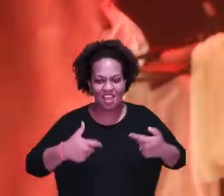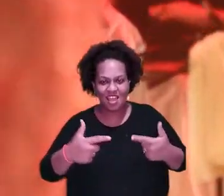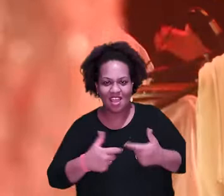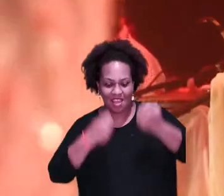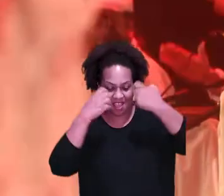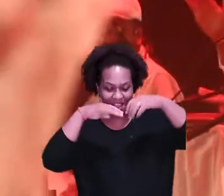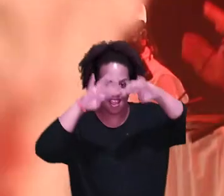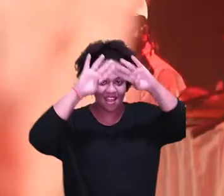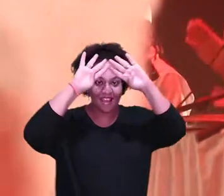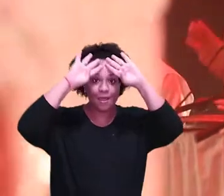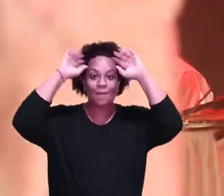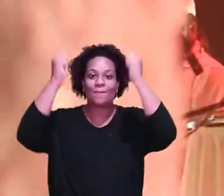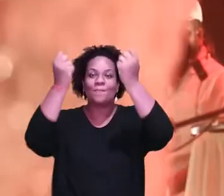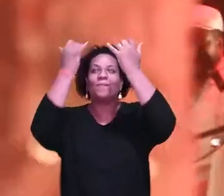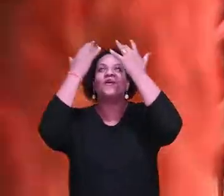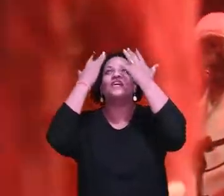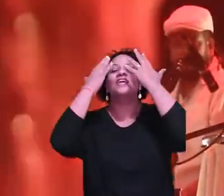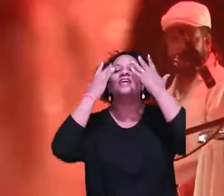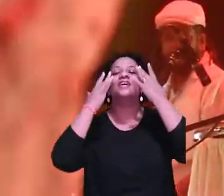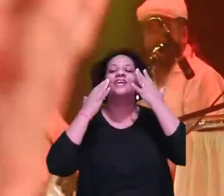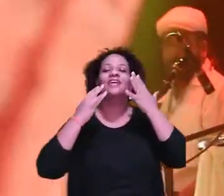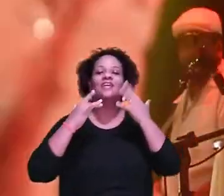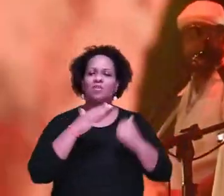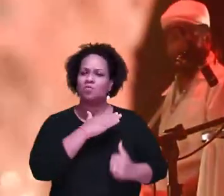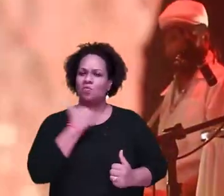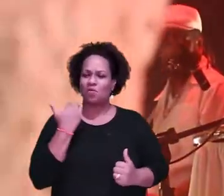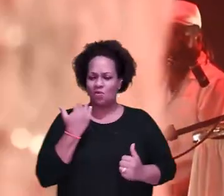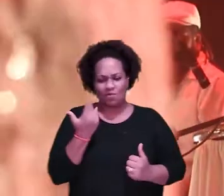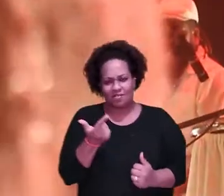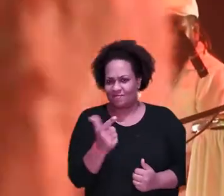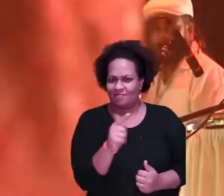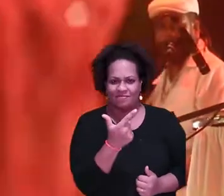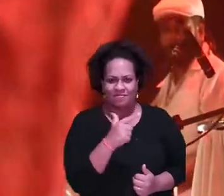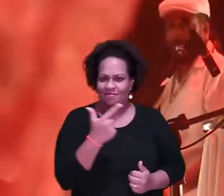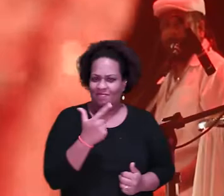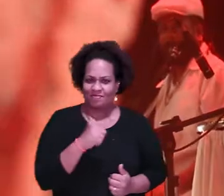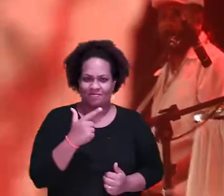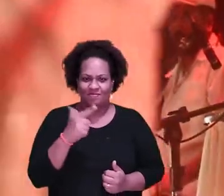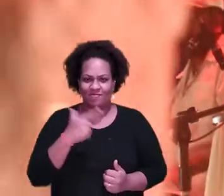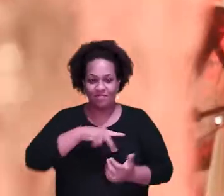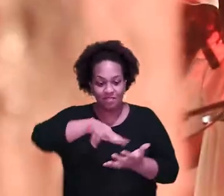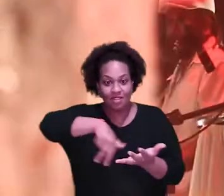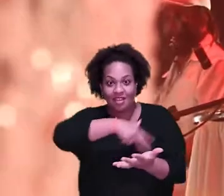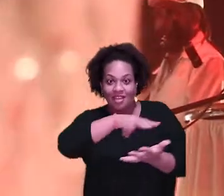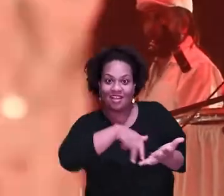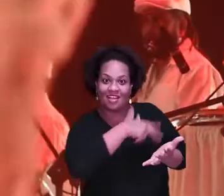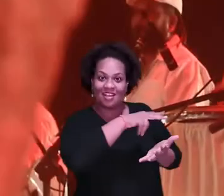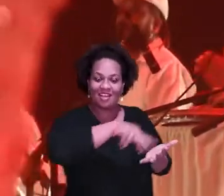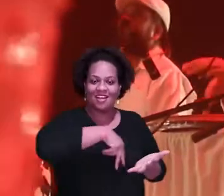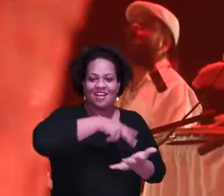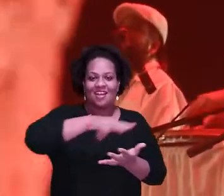Olha me abençoou a filha da morte não morre fez